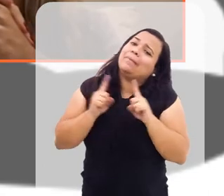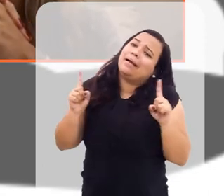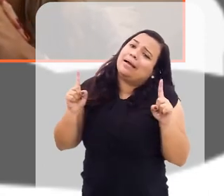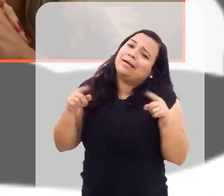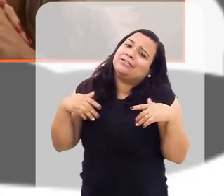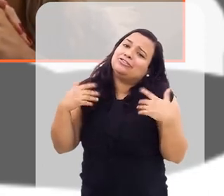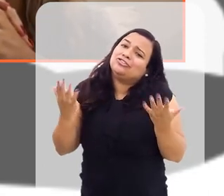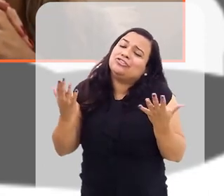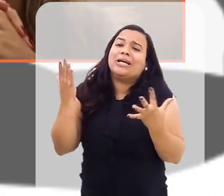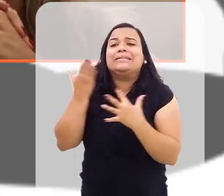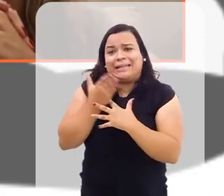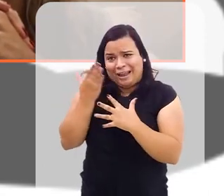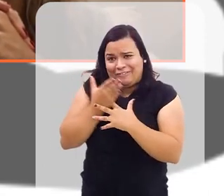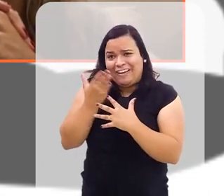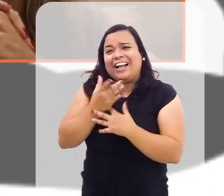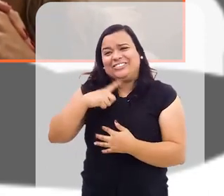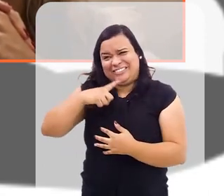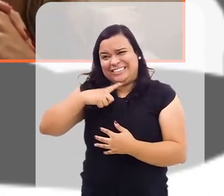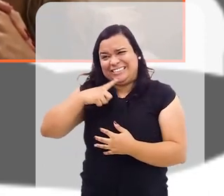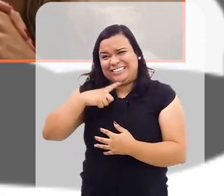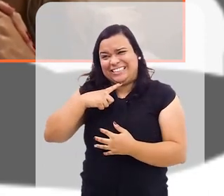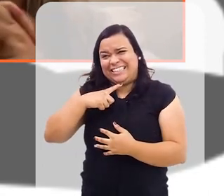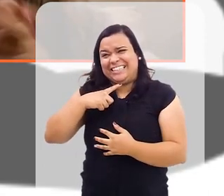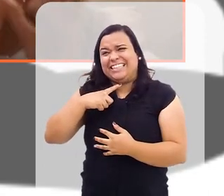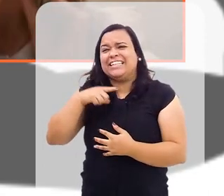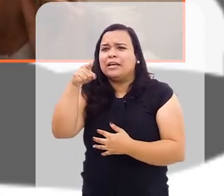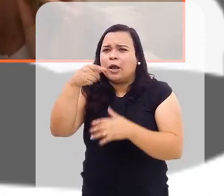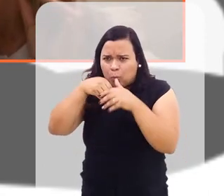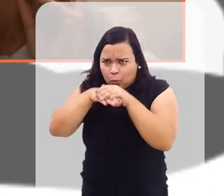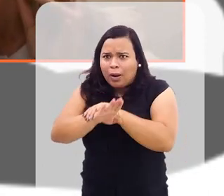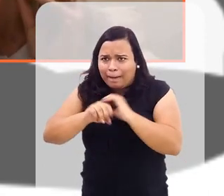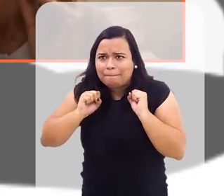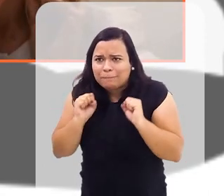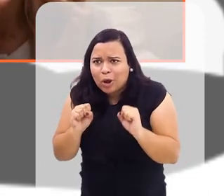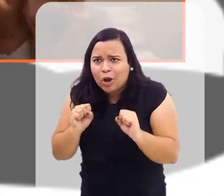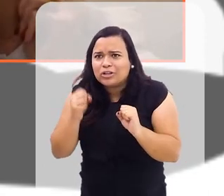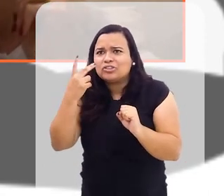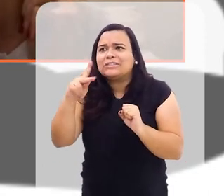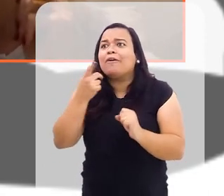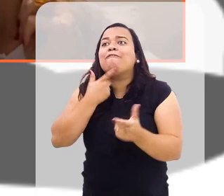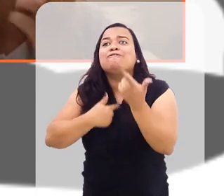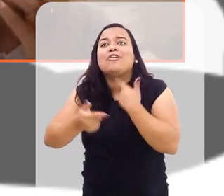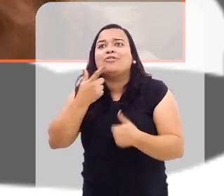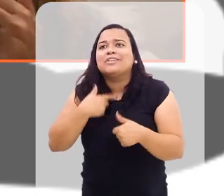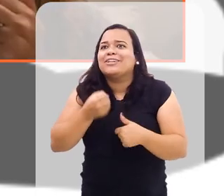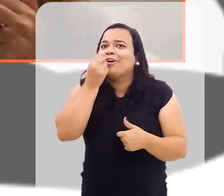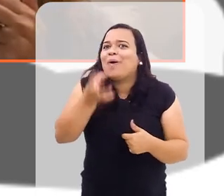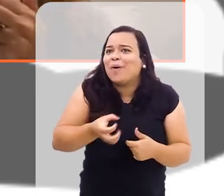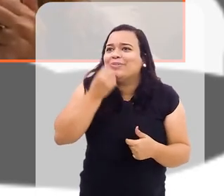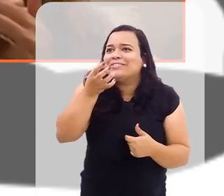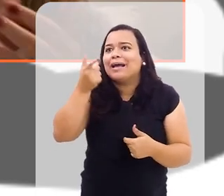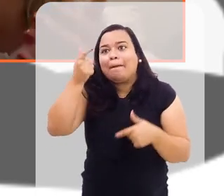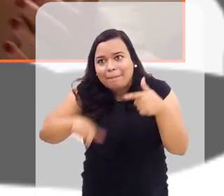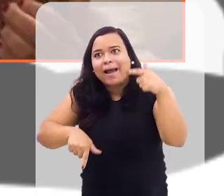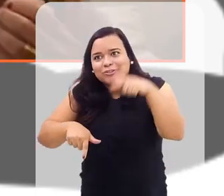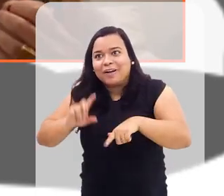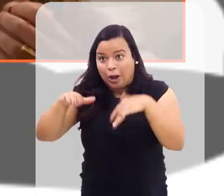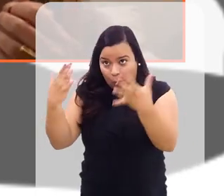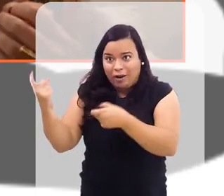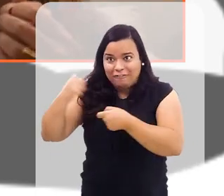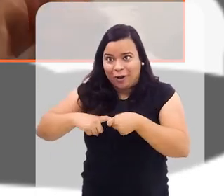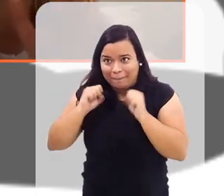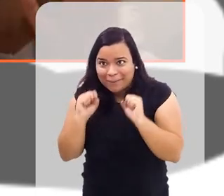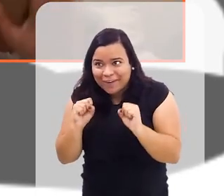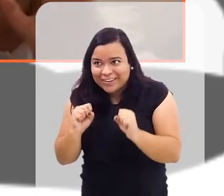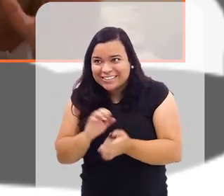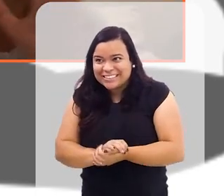pedir um breve intervalo comercial. Você pode guardar essa vontade de contar mais de gavetinha para a nossa